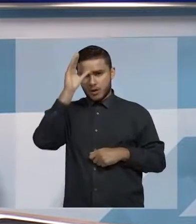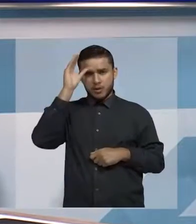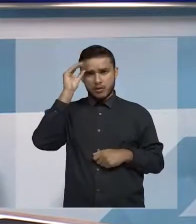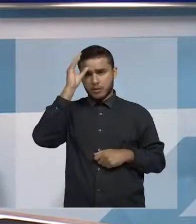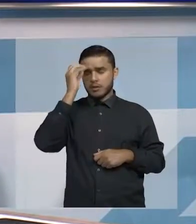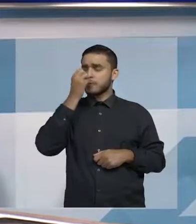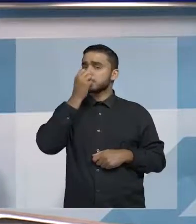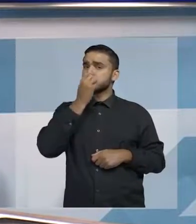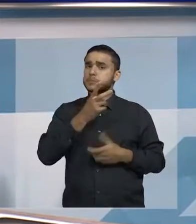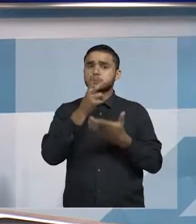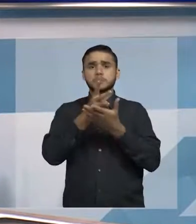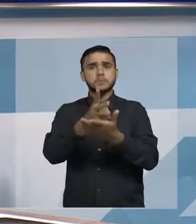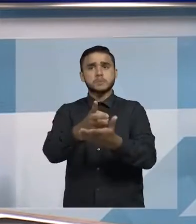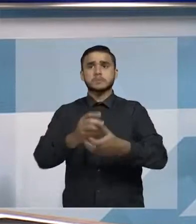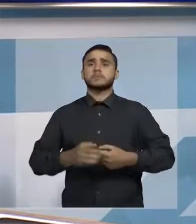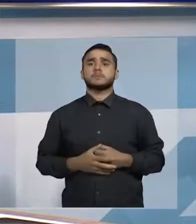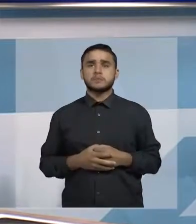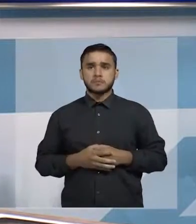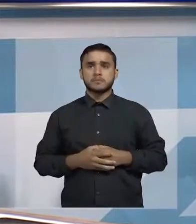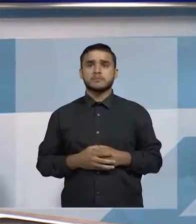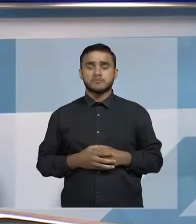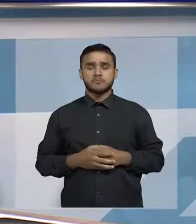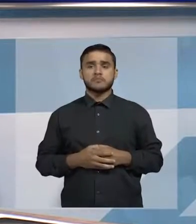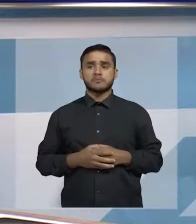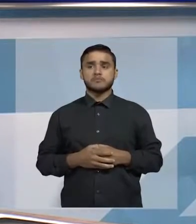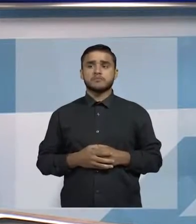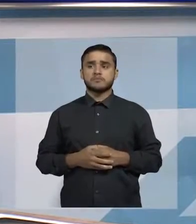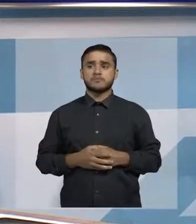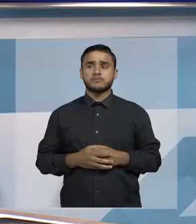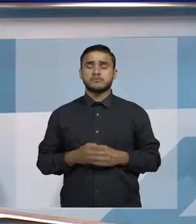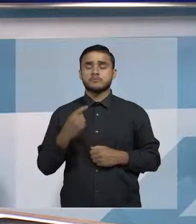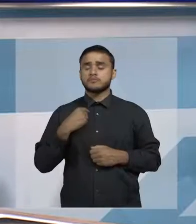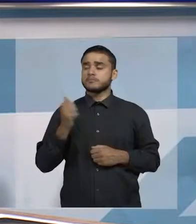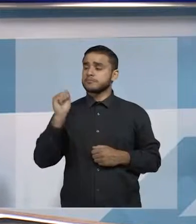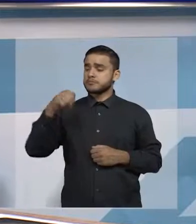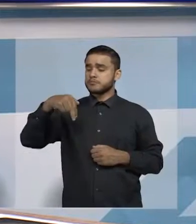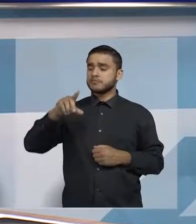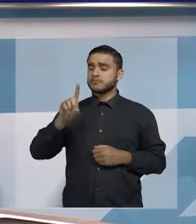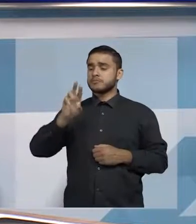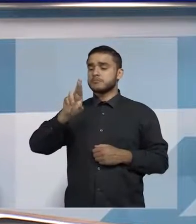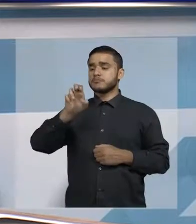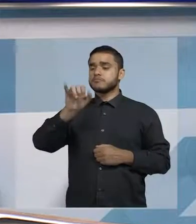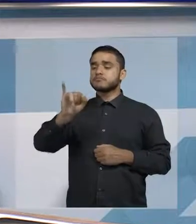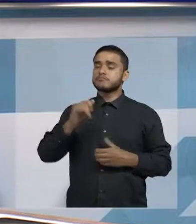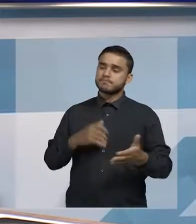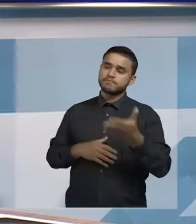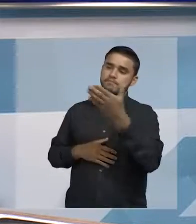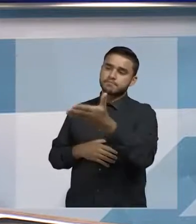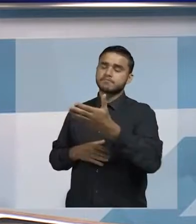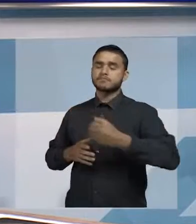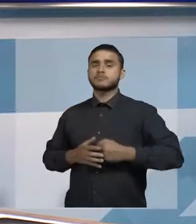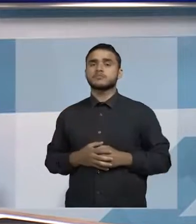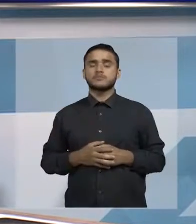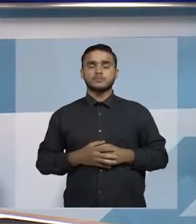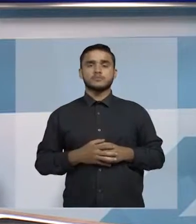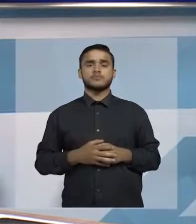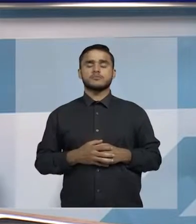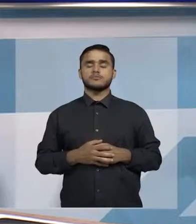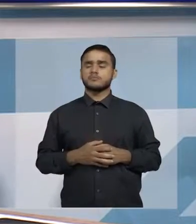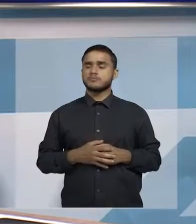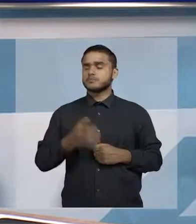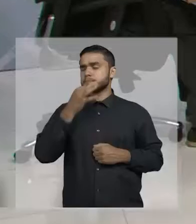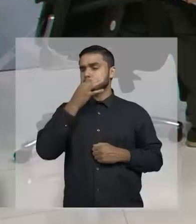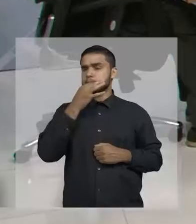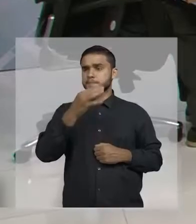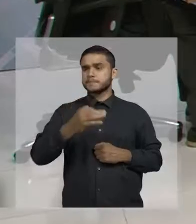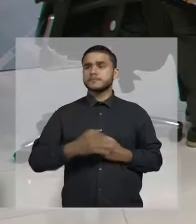nesse instante, né? Isso é novo para a gente. Andrei, qual é, na sua percepção,